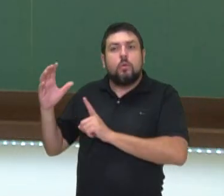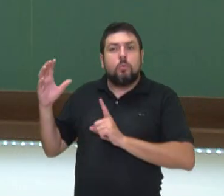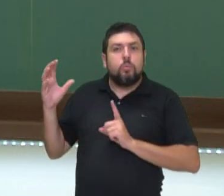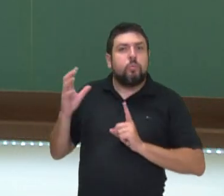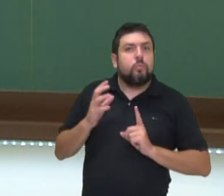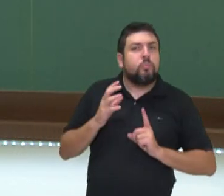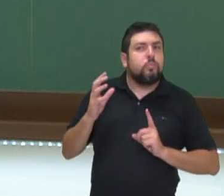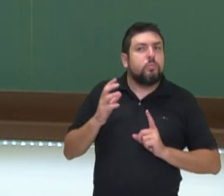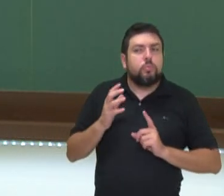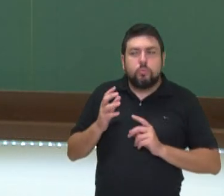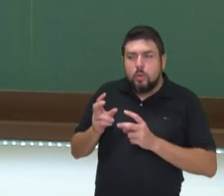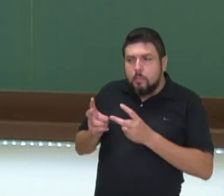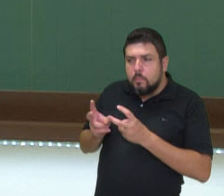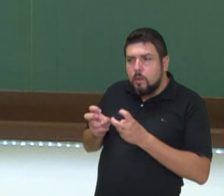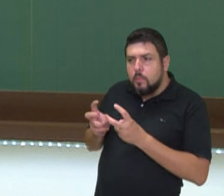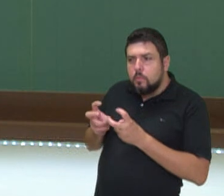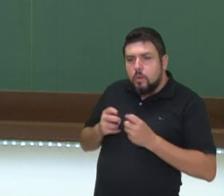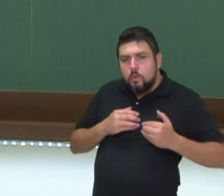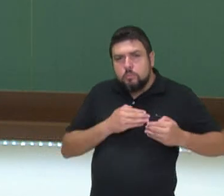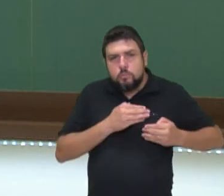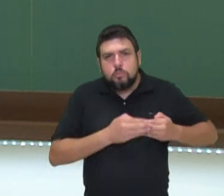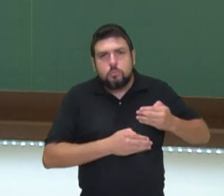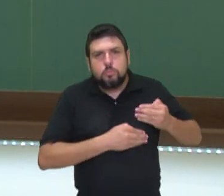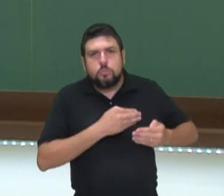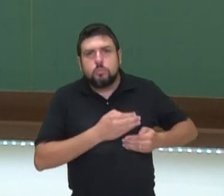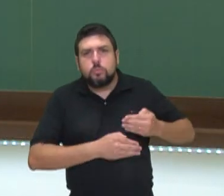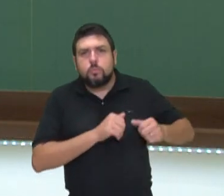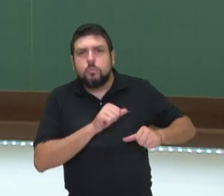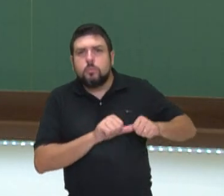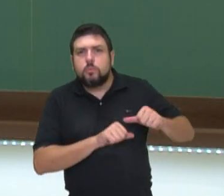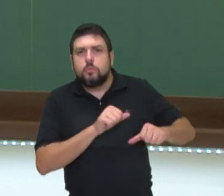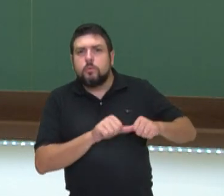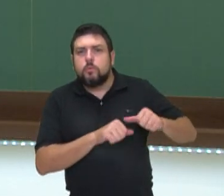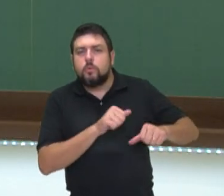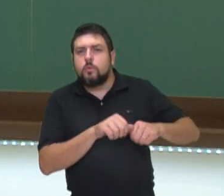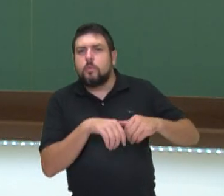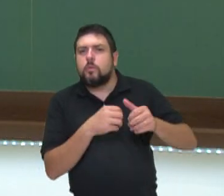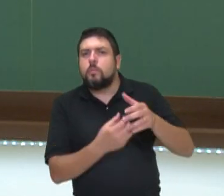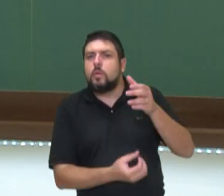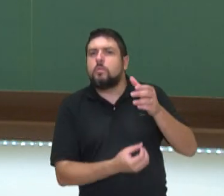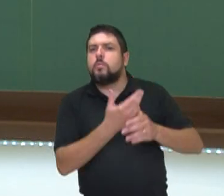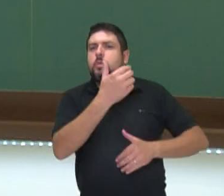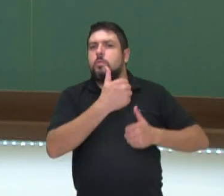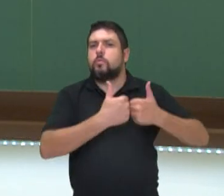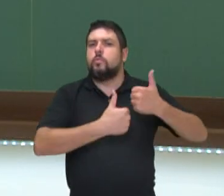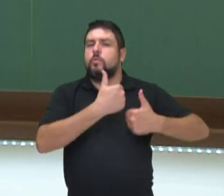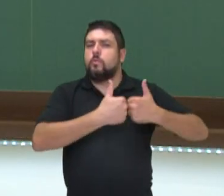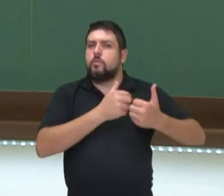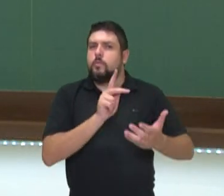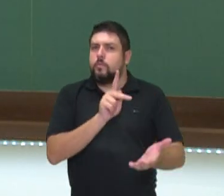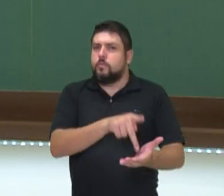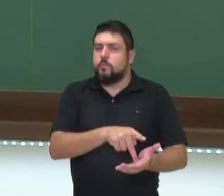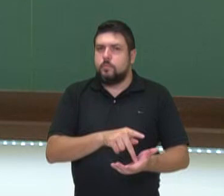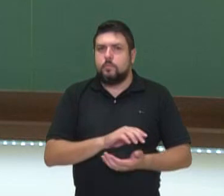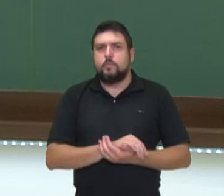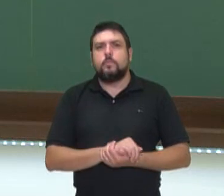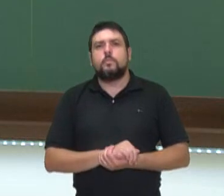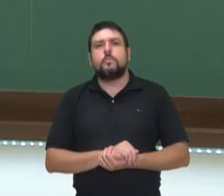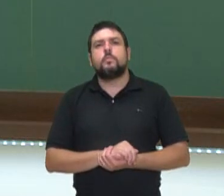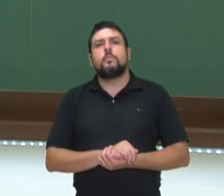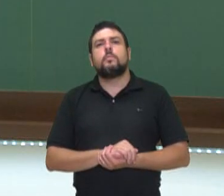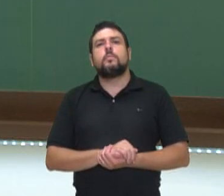foi vindo e foi se transformando e evoluindo até chegar no futebol que a gente tem hoje, tá?